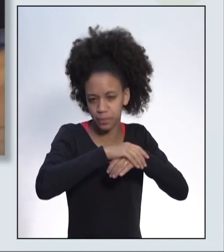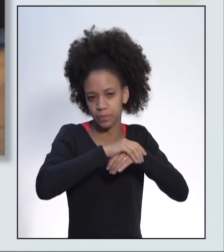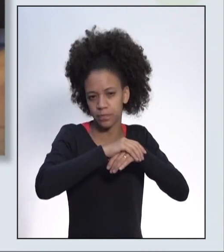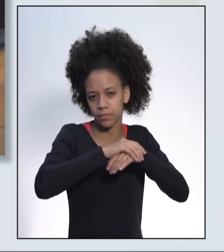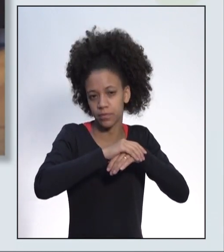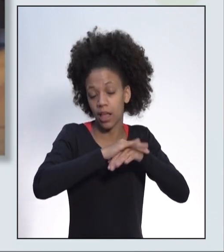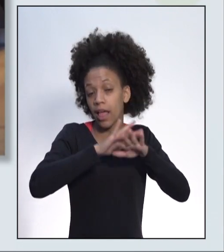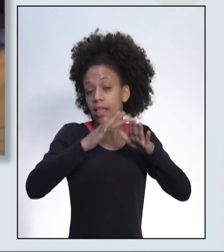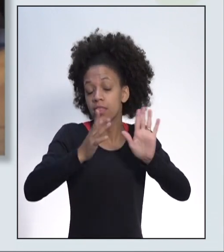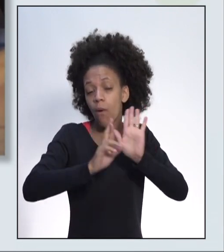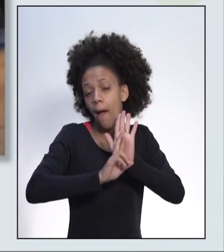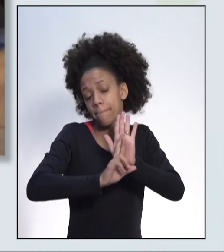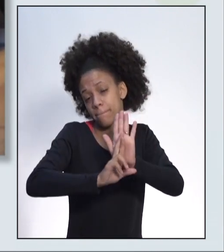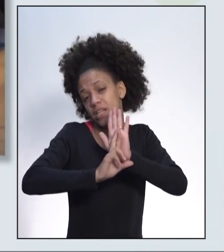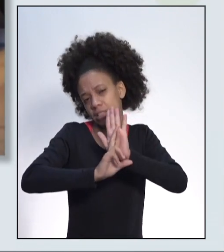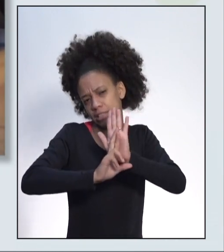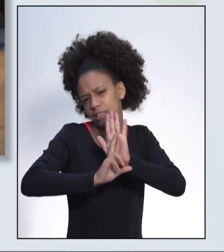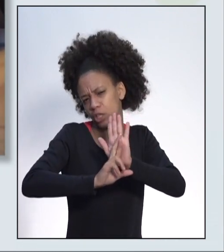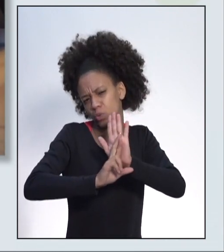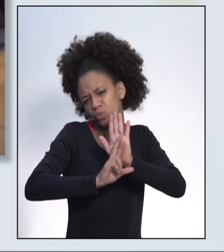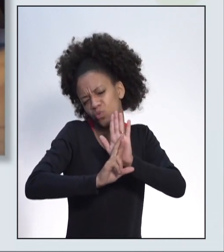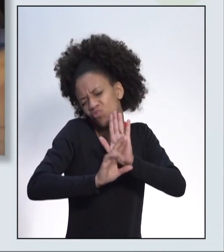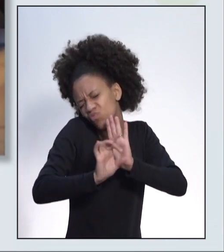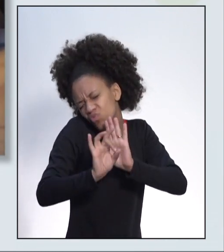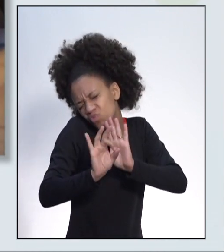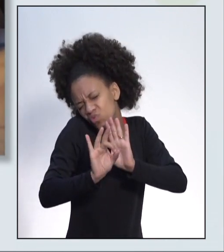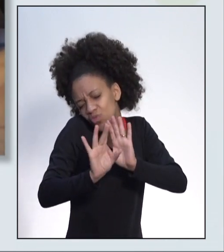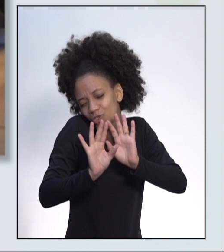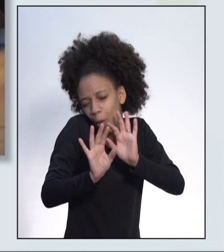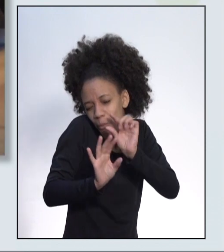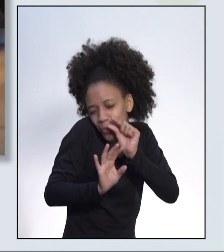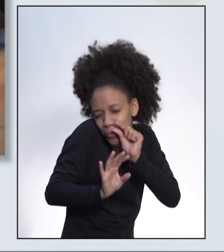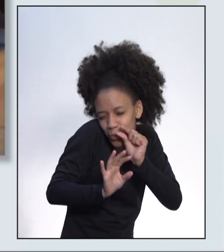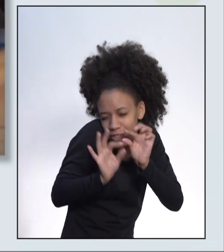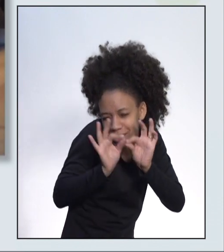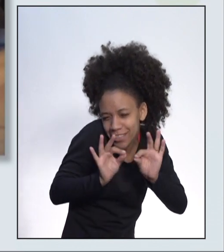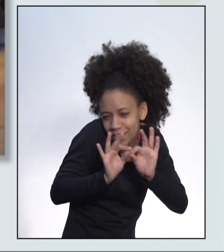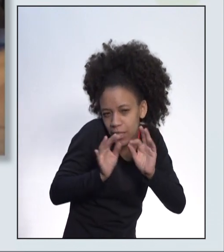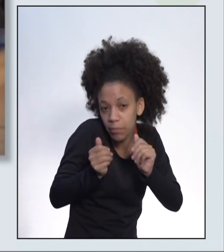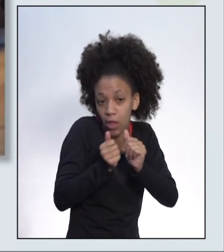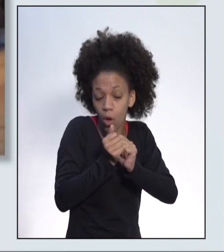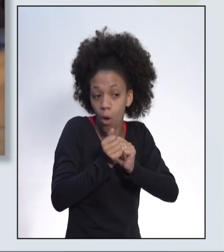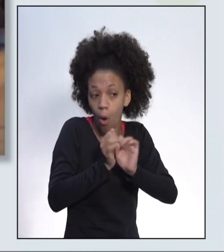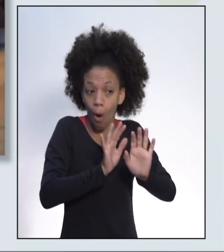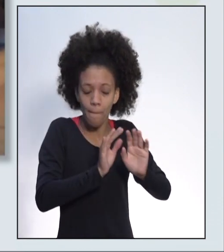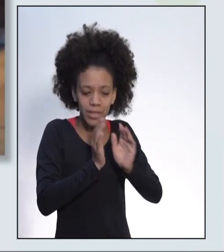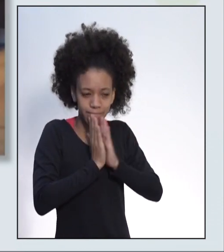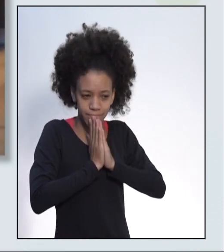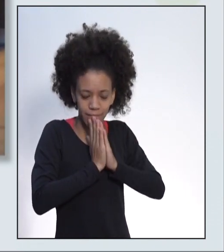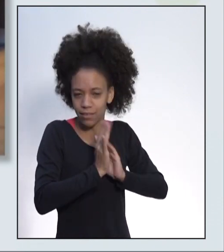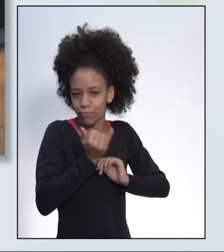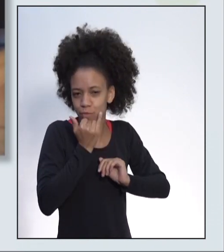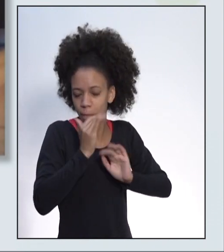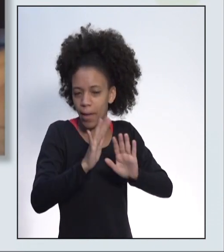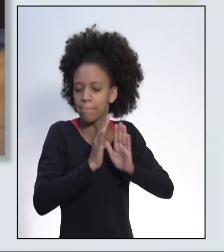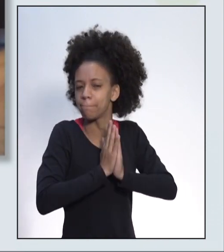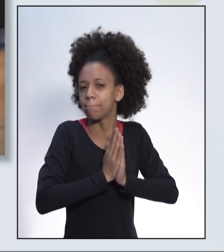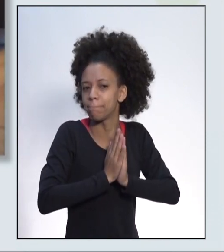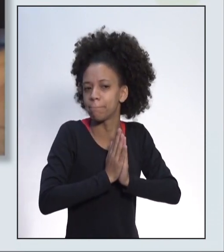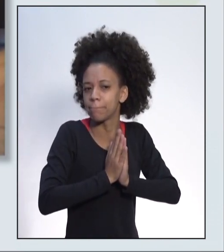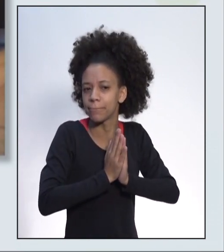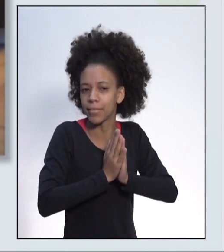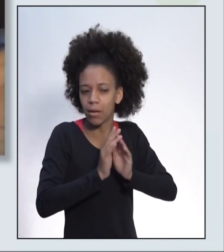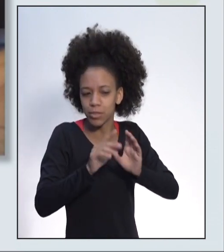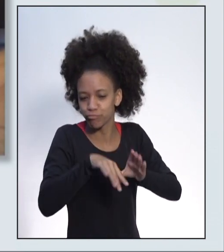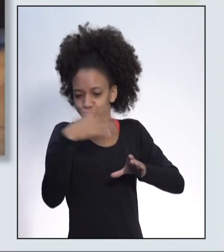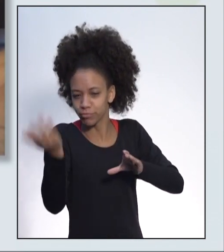Então aqui eu tô representando um pouco dessa união. Opa, tirei aqui a caneta. Deixa eu ver se eu posso pintar